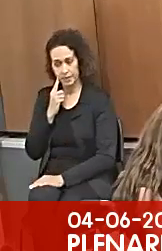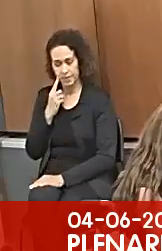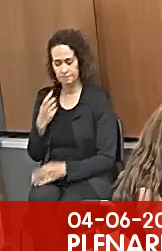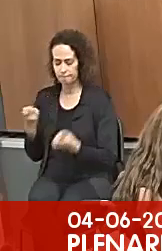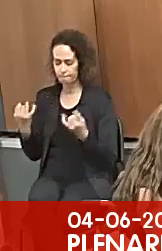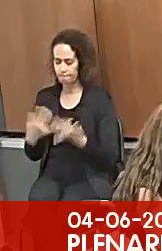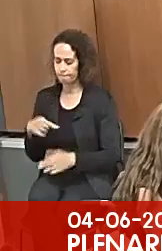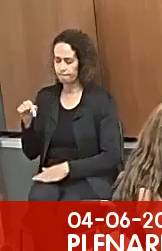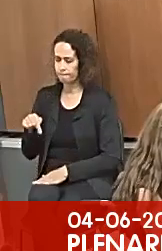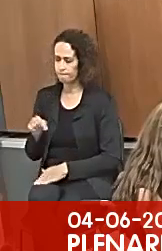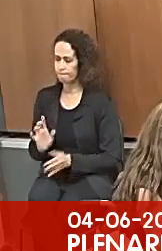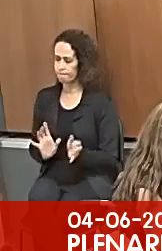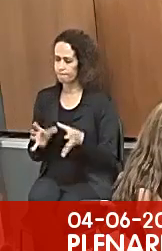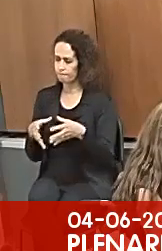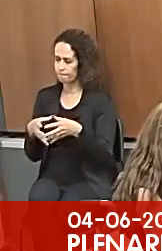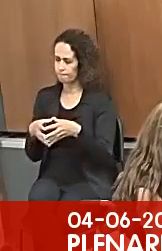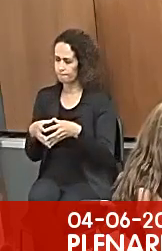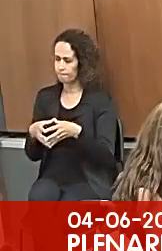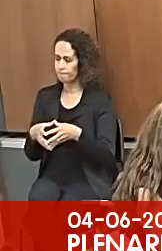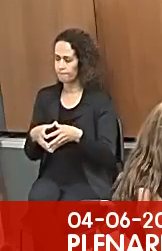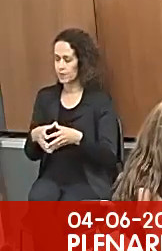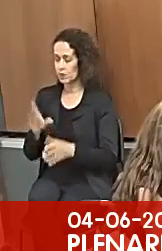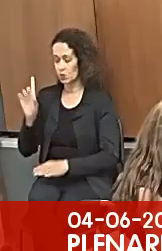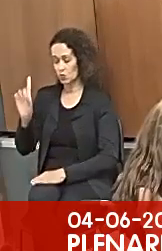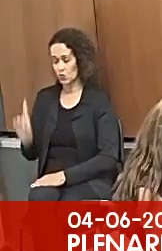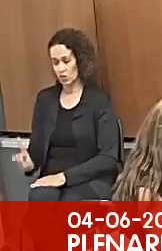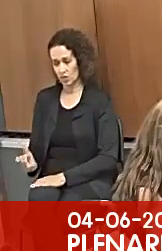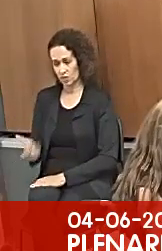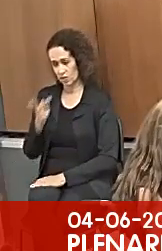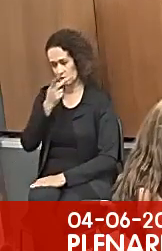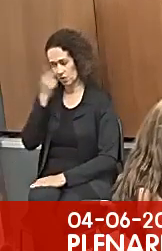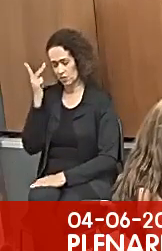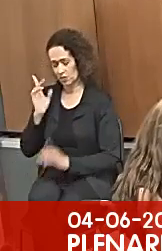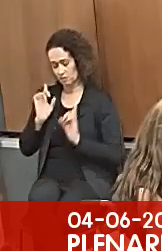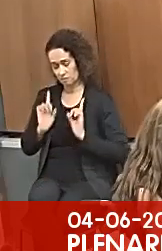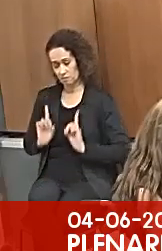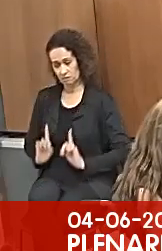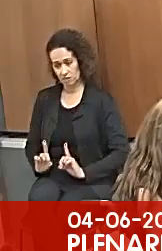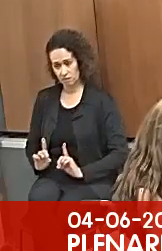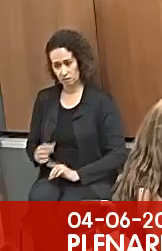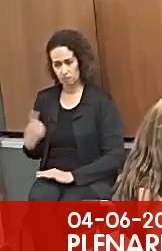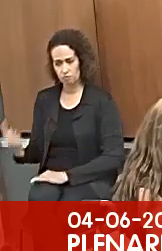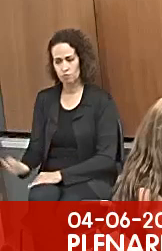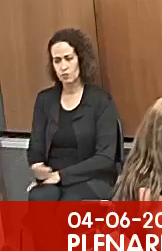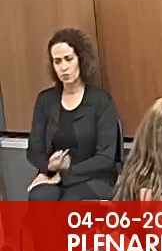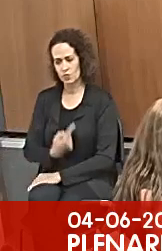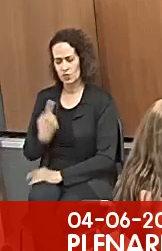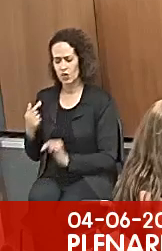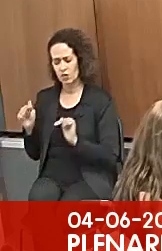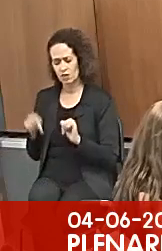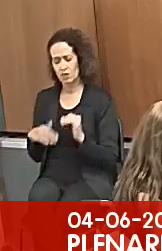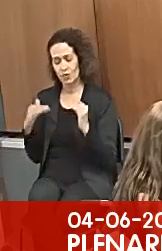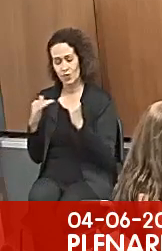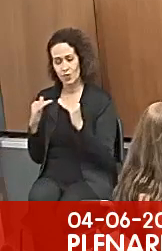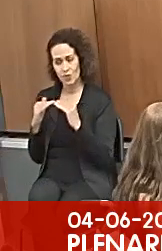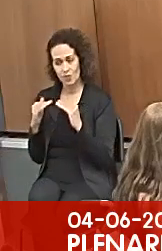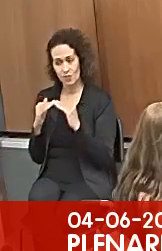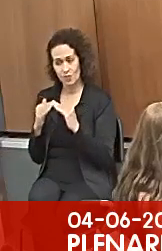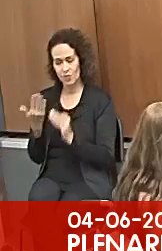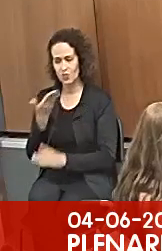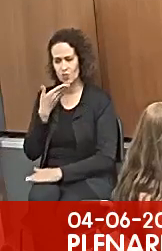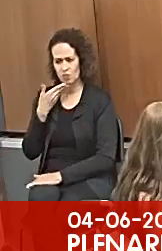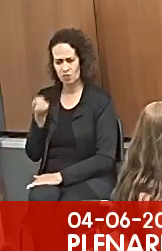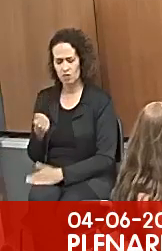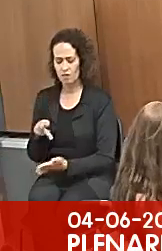na Comissão de Direitos da Pessoa com Deficiência, nós estamos aqui imbuídos num comum acordo de melhorar,